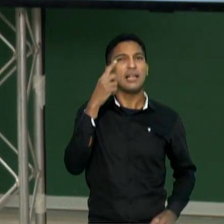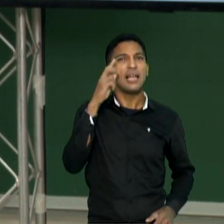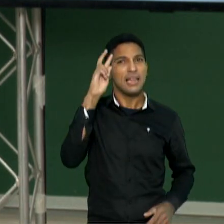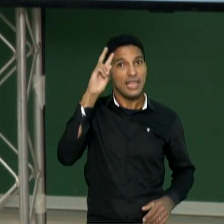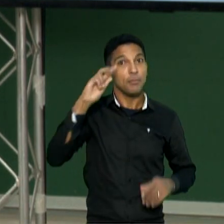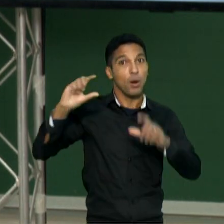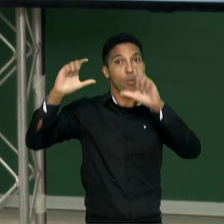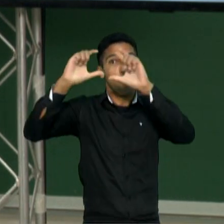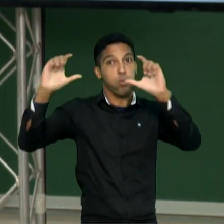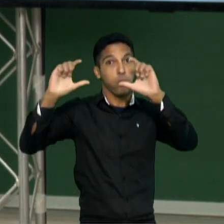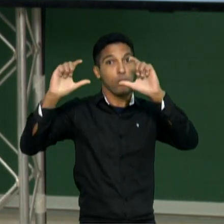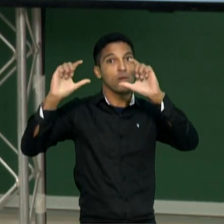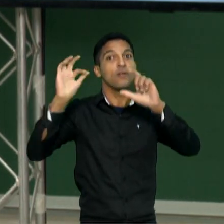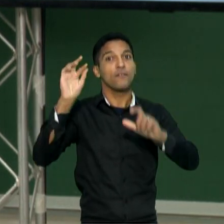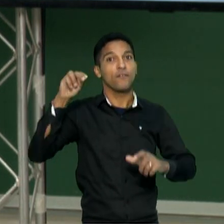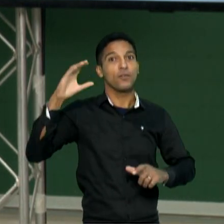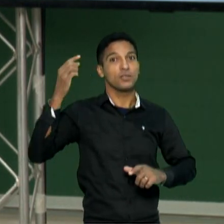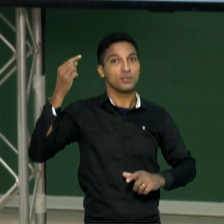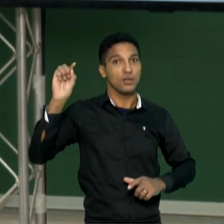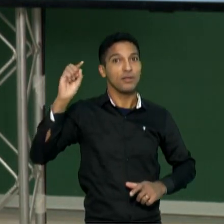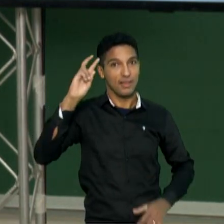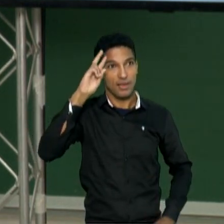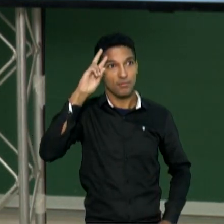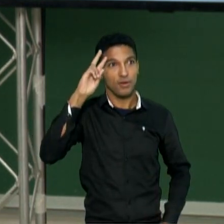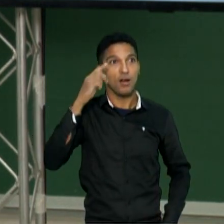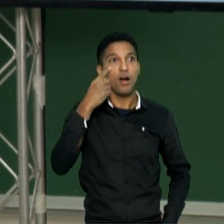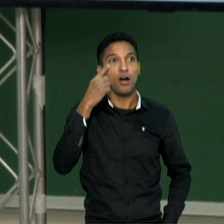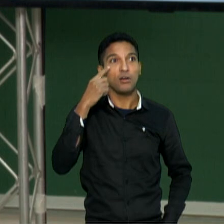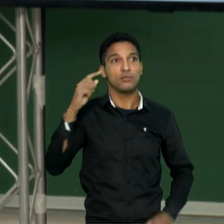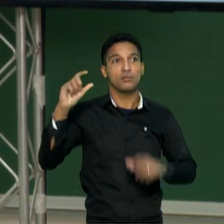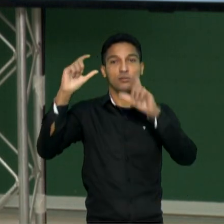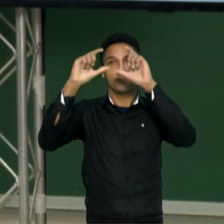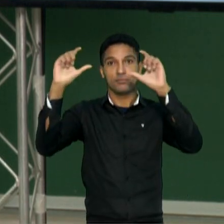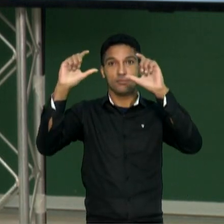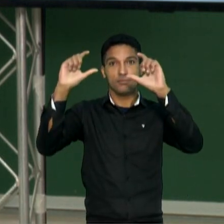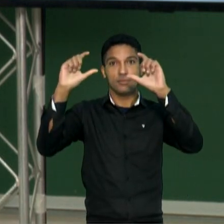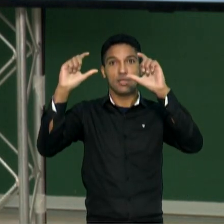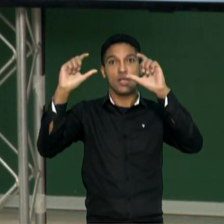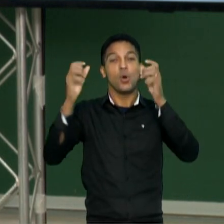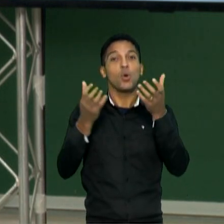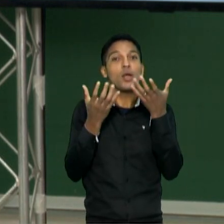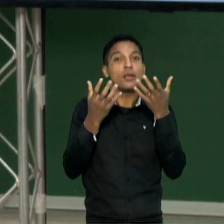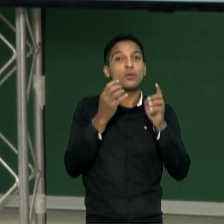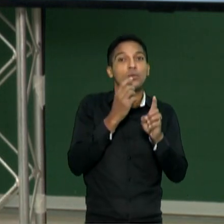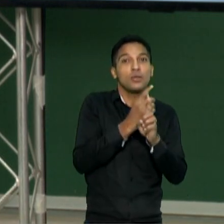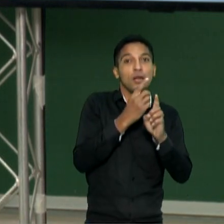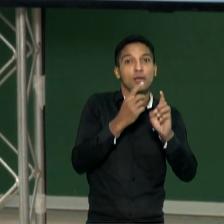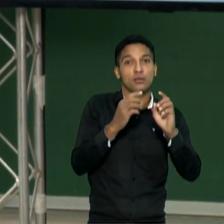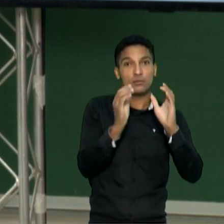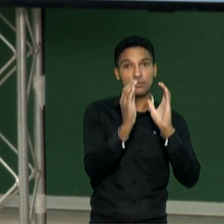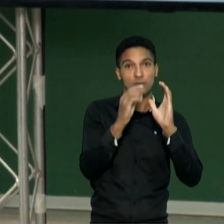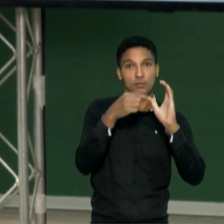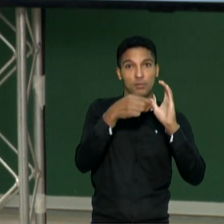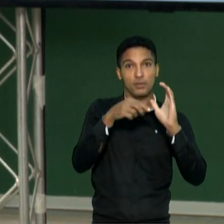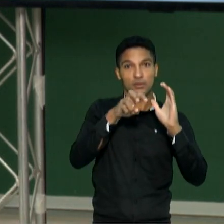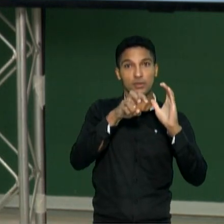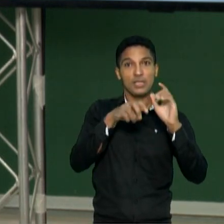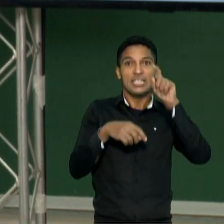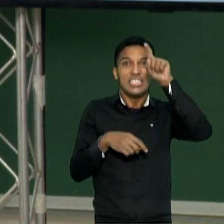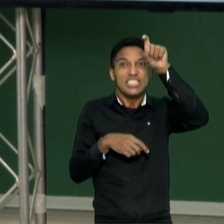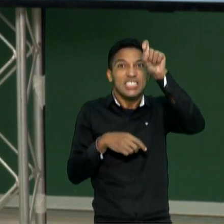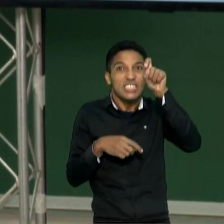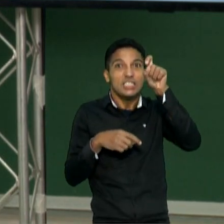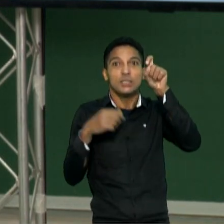aqui. F de x igual a menos 2x menos 8. E eu quero calcular o f de menos 5. Ou seja, eu vou trocar menos 5 no